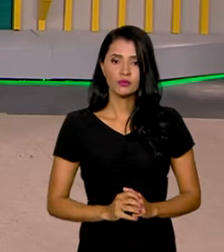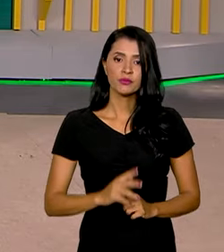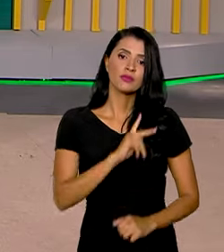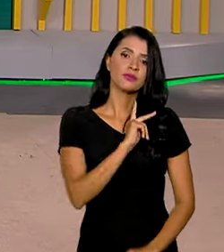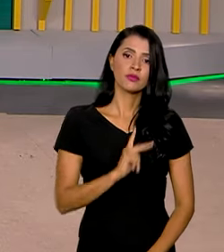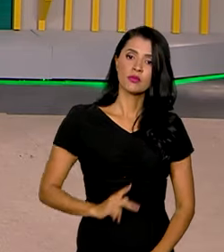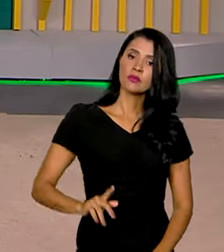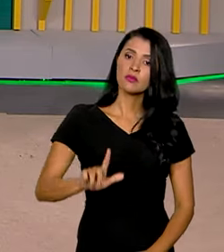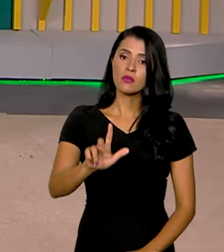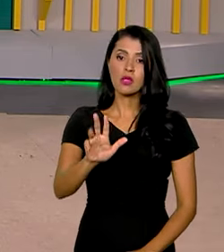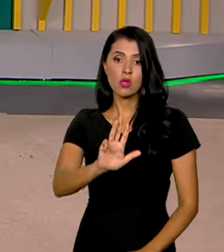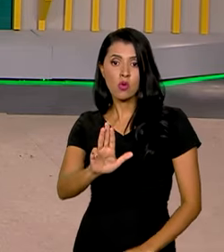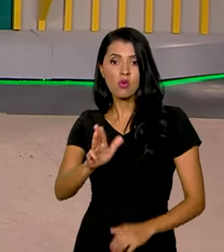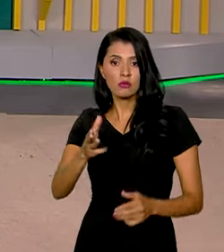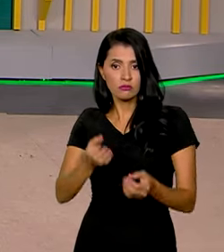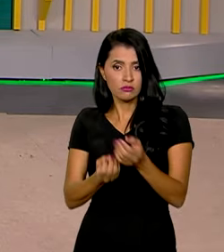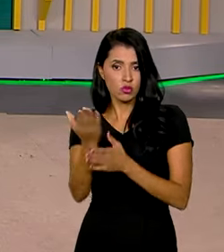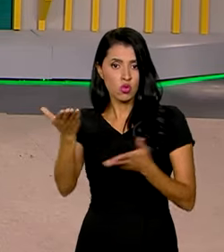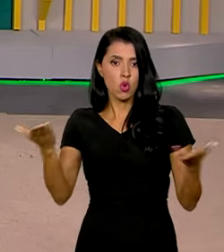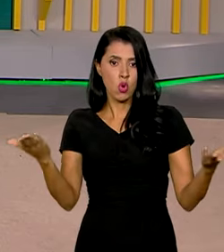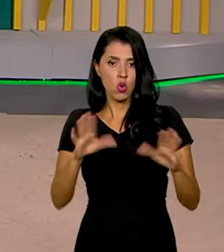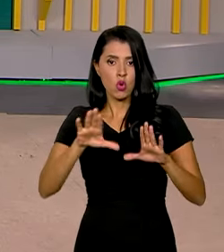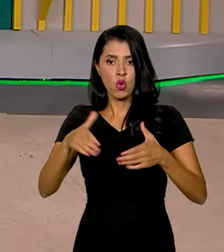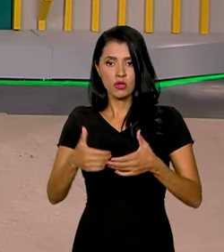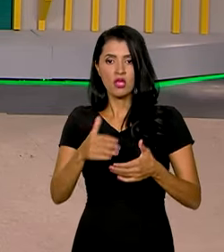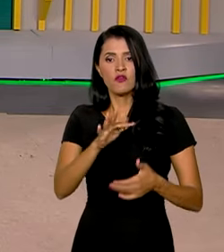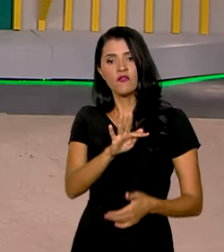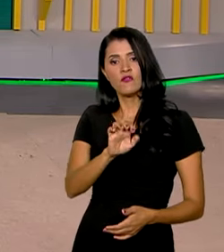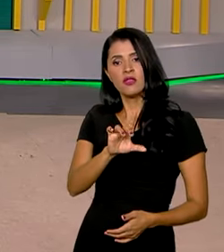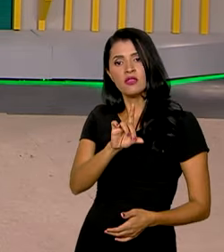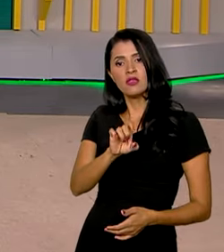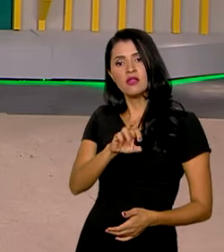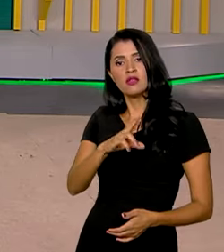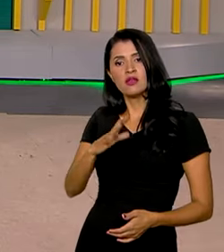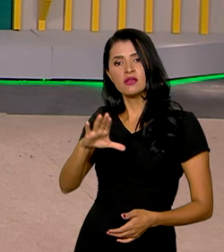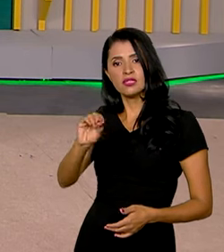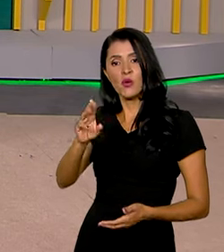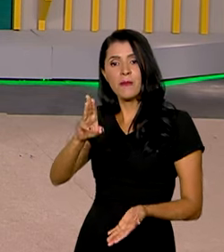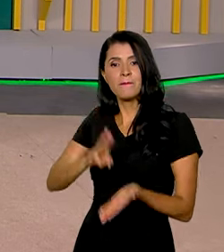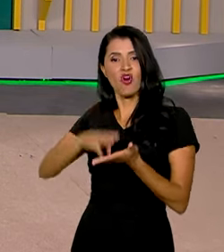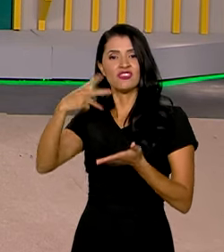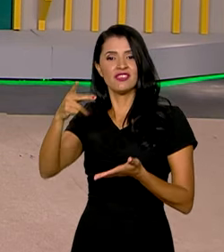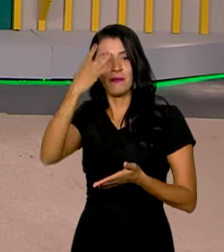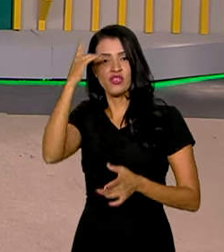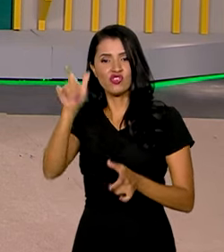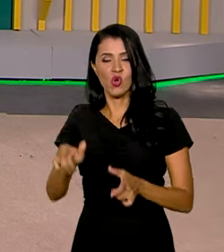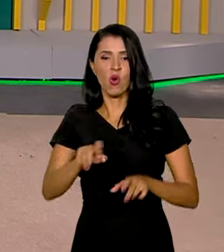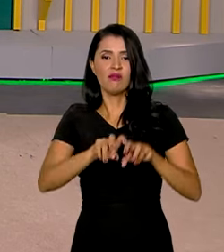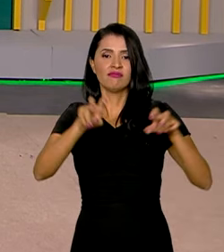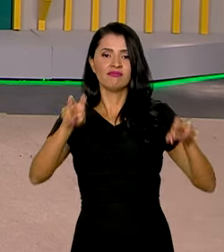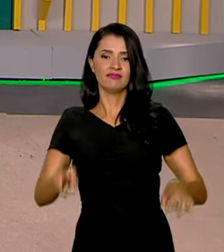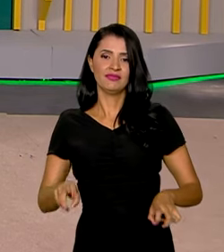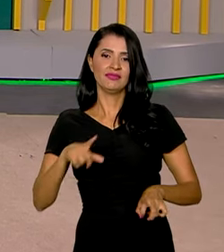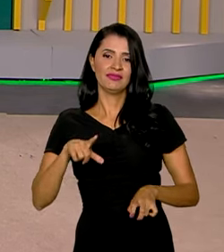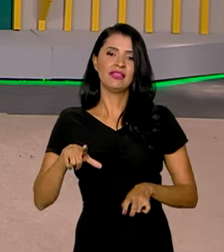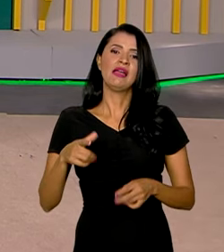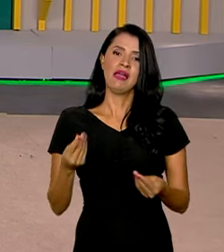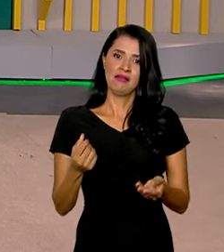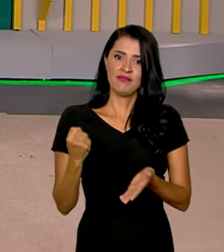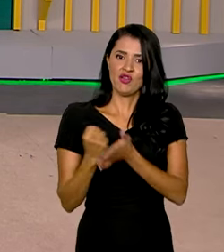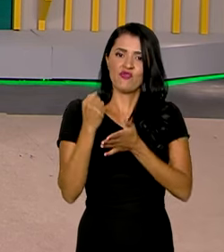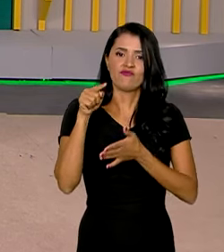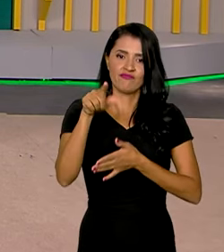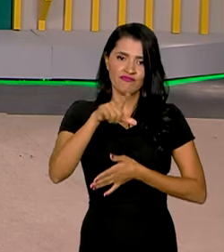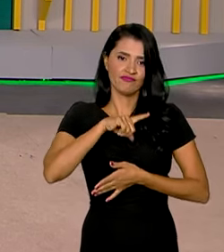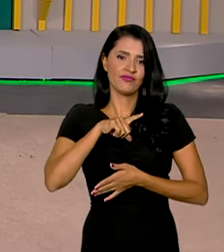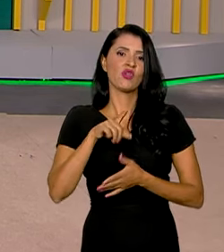Presidente Lula instalou hoje o Conselho da Federação e deu posse aos seus membros. É isso mesmo, Roberto. O colegiado reúne